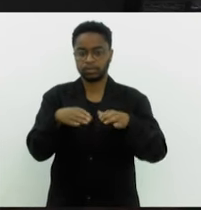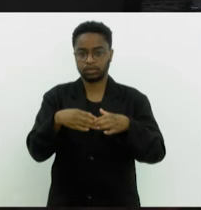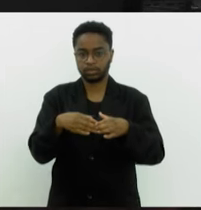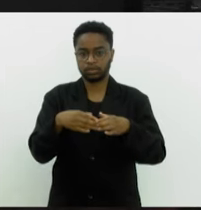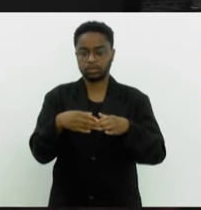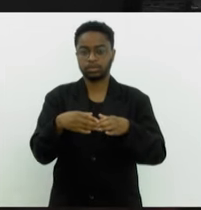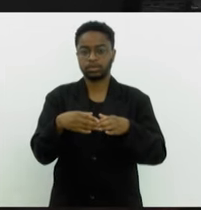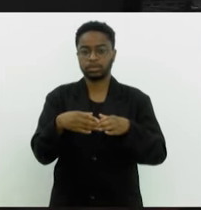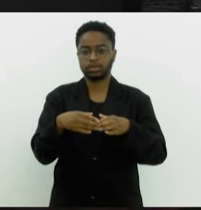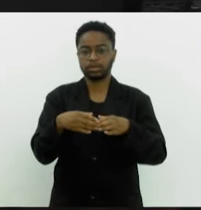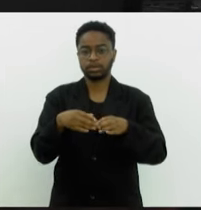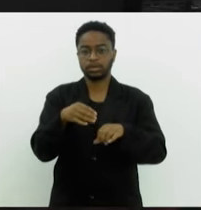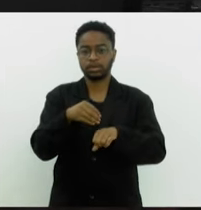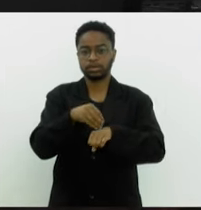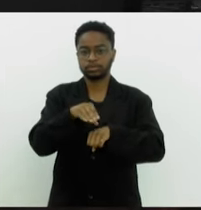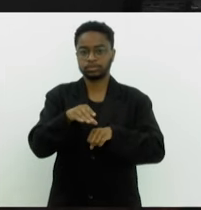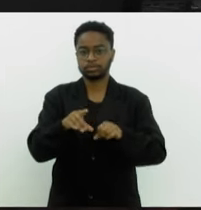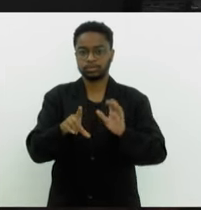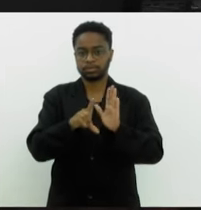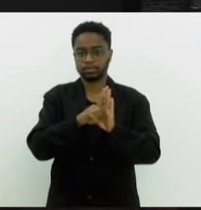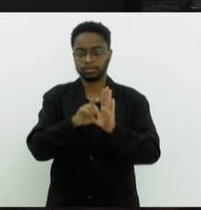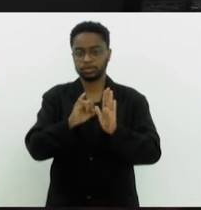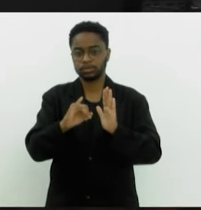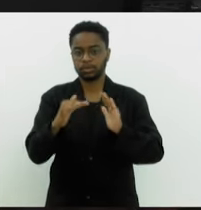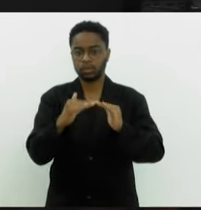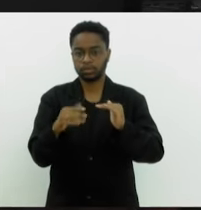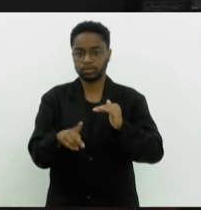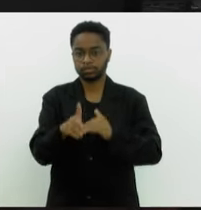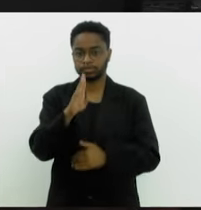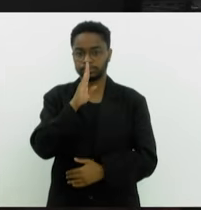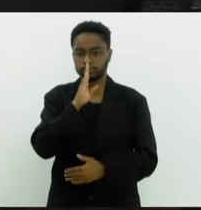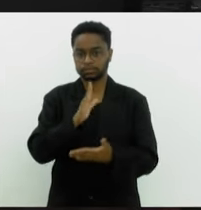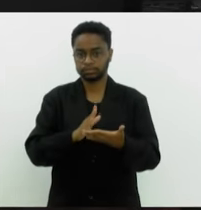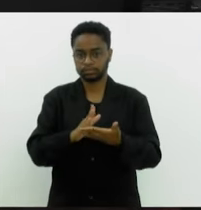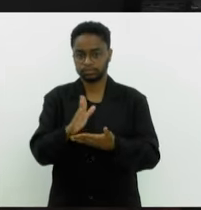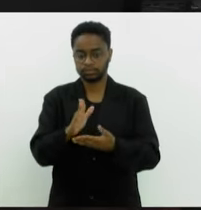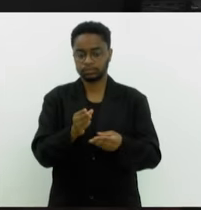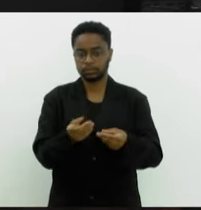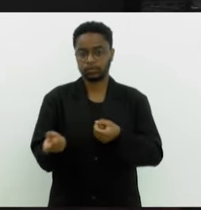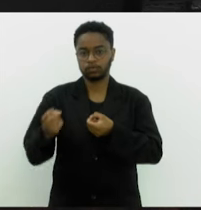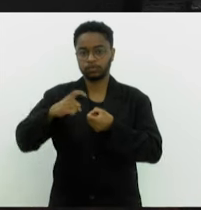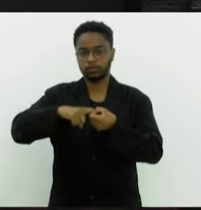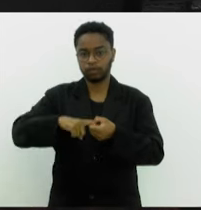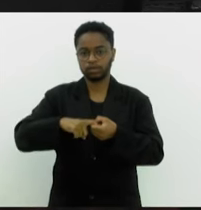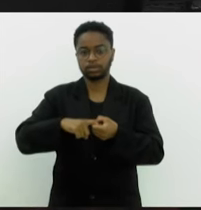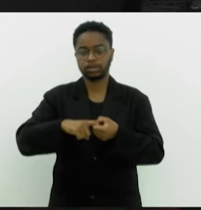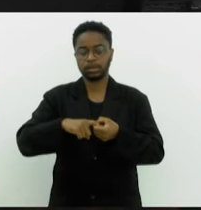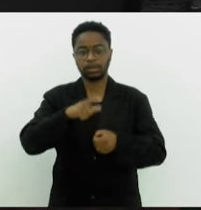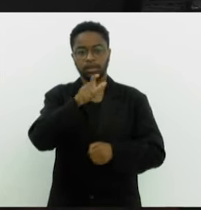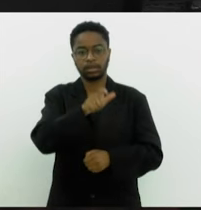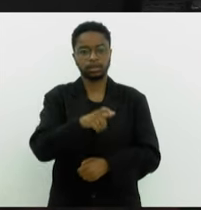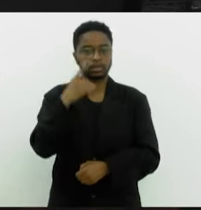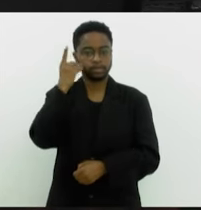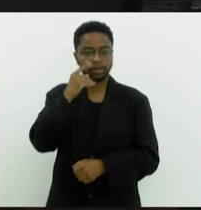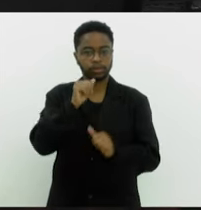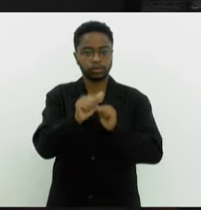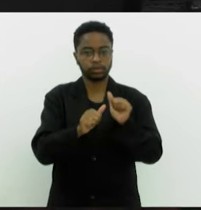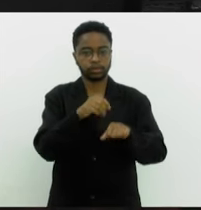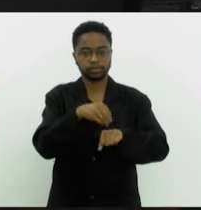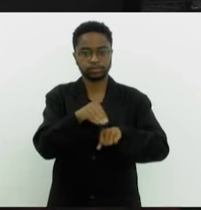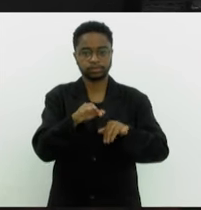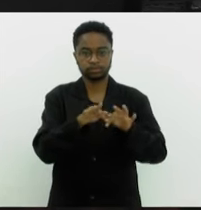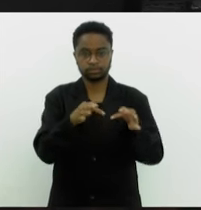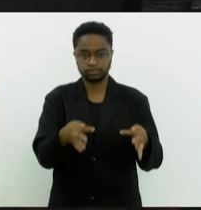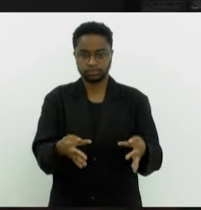Indicação Legislativa. Senhores que aprovam, permaneçam como estão. Aprovado, retorno ao autor para transformação e indicação